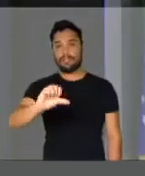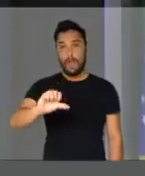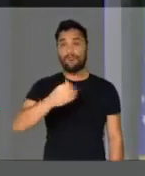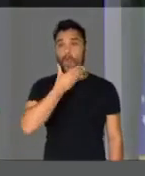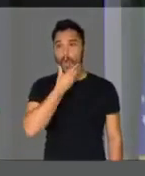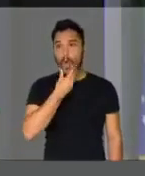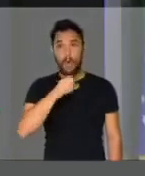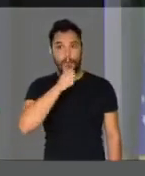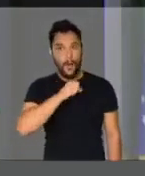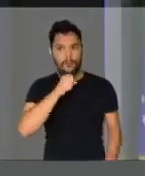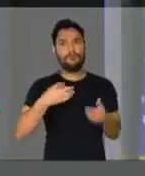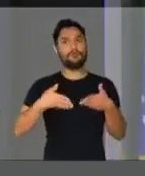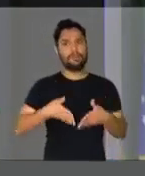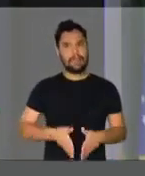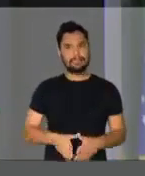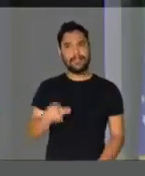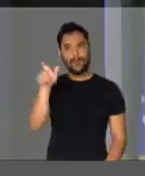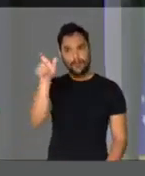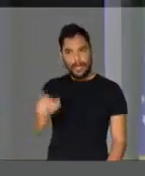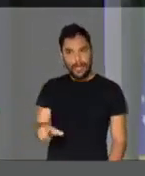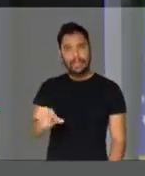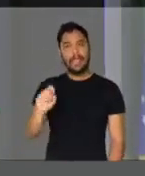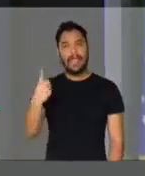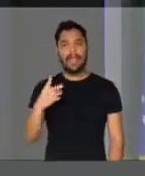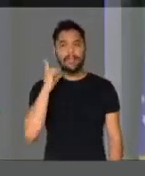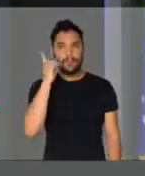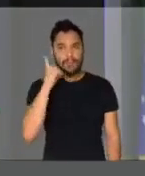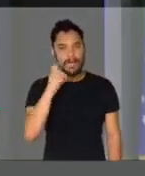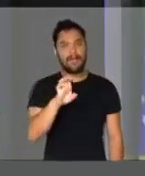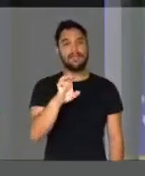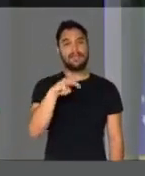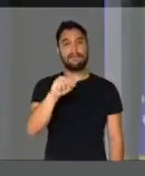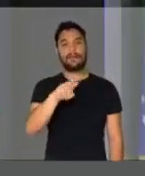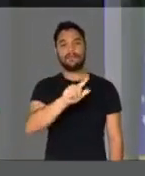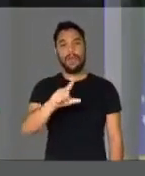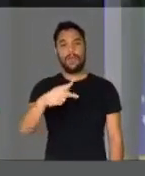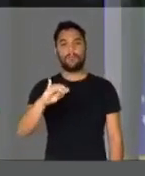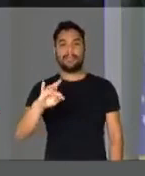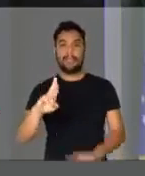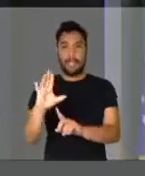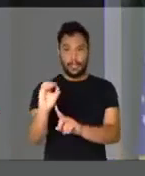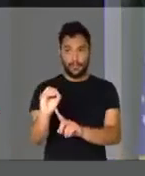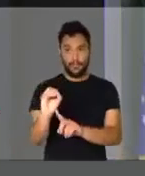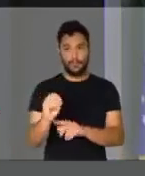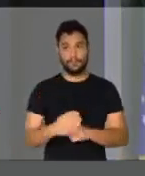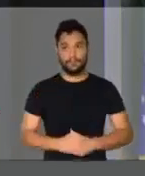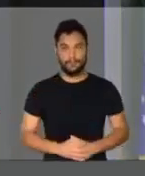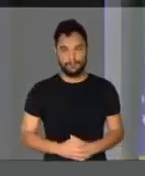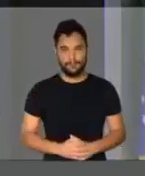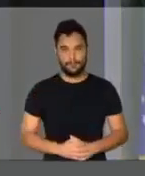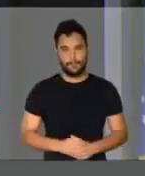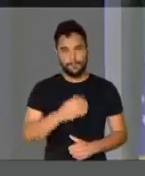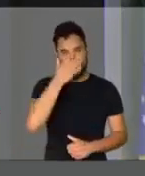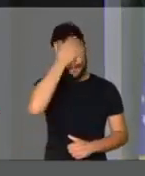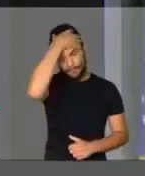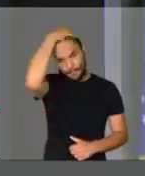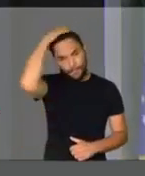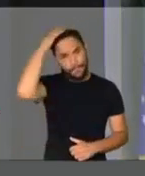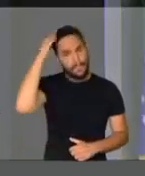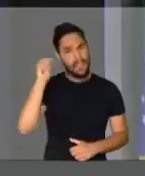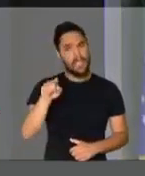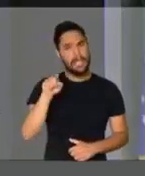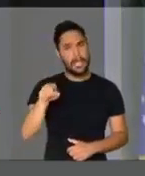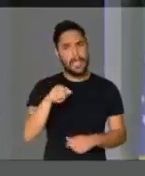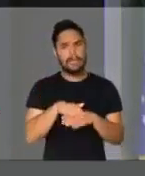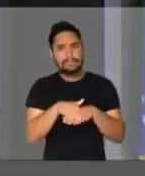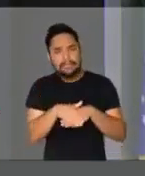avô, o cuiabano e ex-deputado Emanuel Pinheiro da Silva Primo, símbolo da simplicidade e da